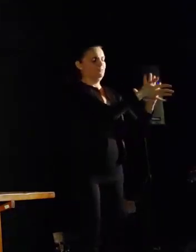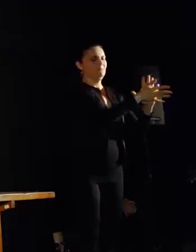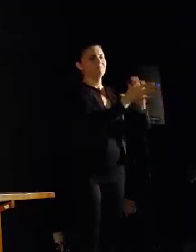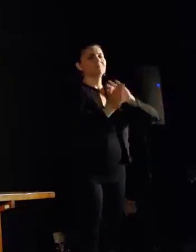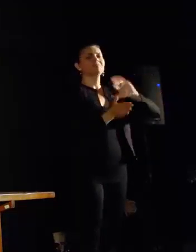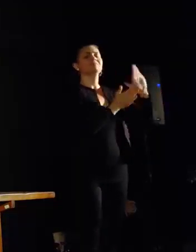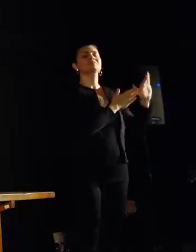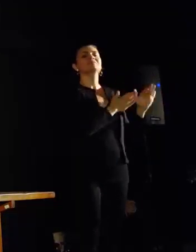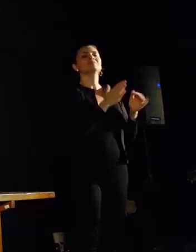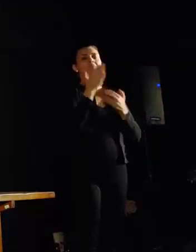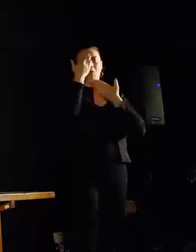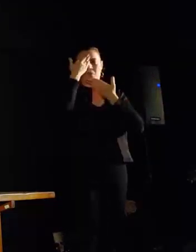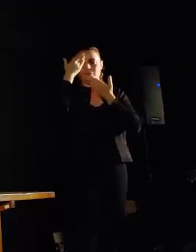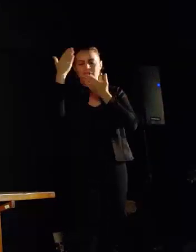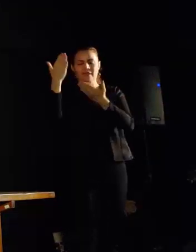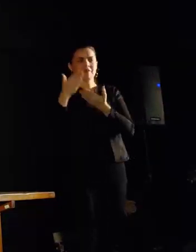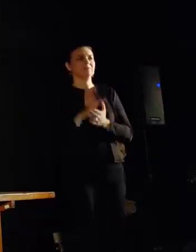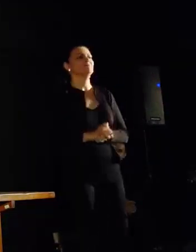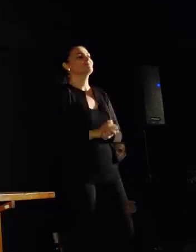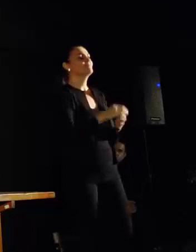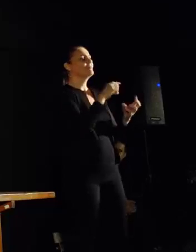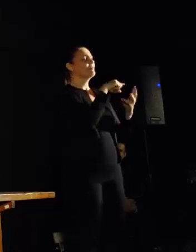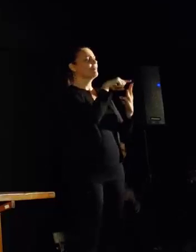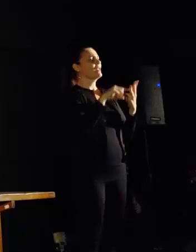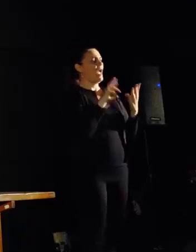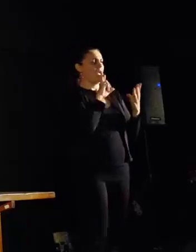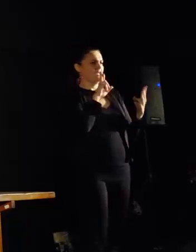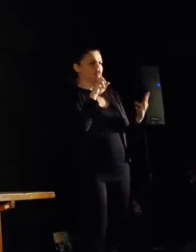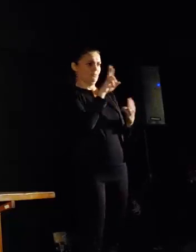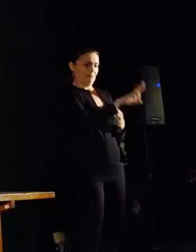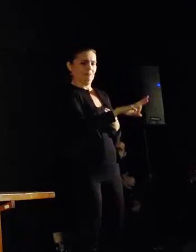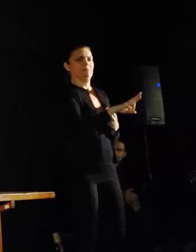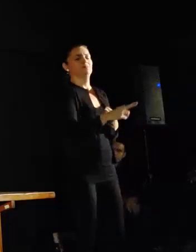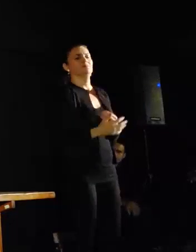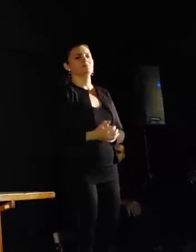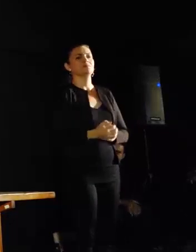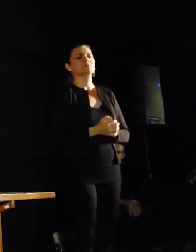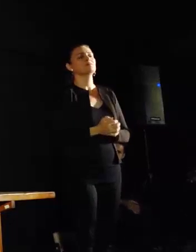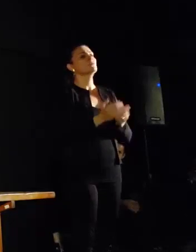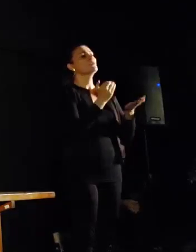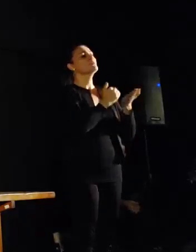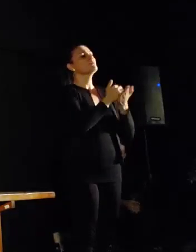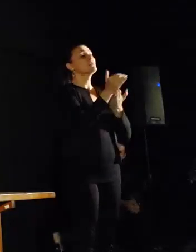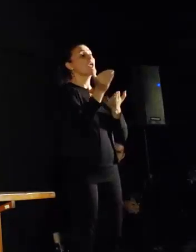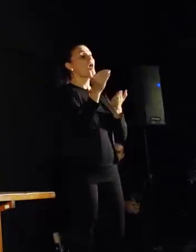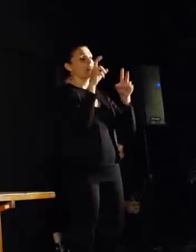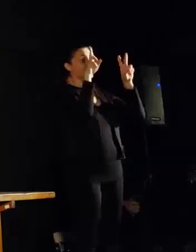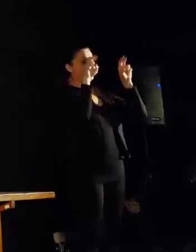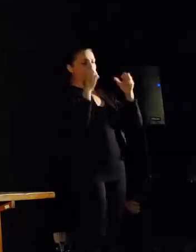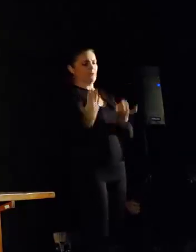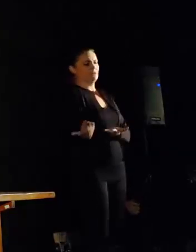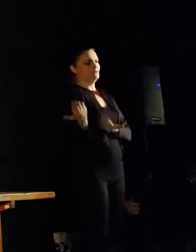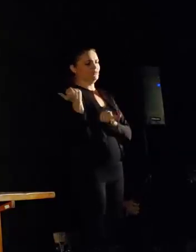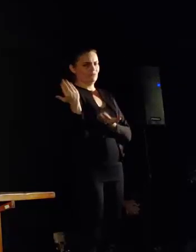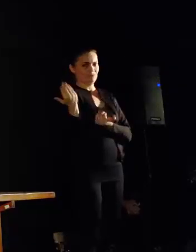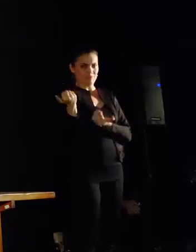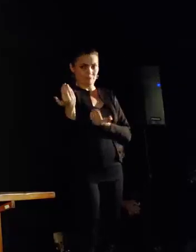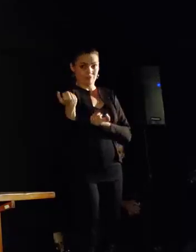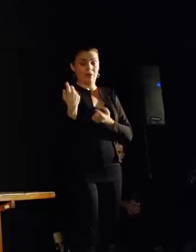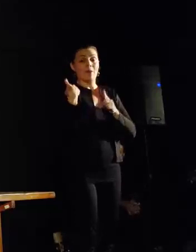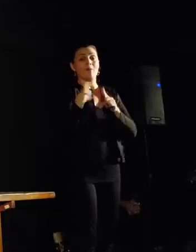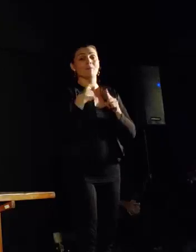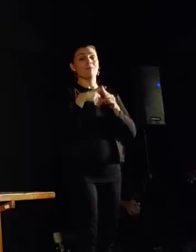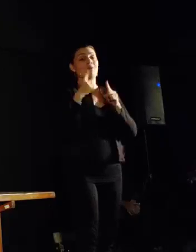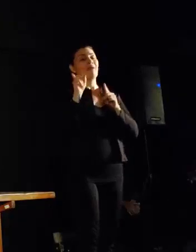Obrigado. Então, respondendo essas perguntas, eu começaria pela questão da juventude, né? Porque é